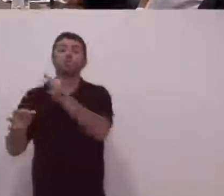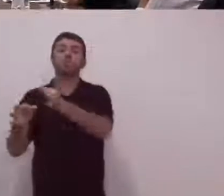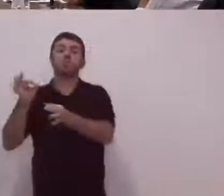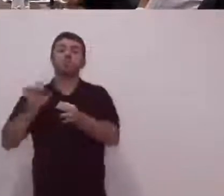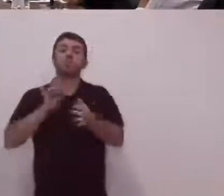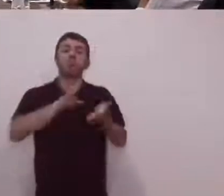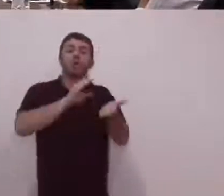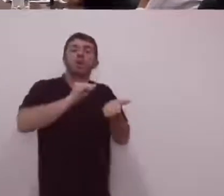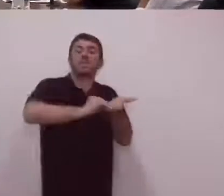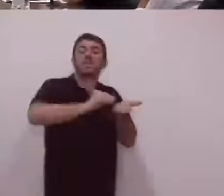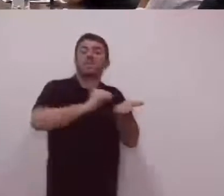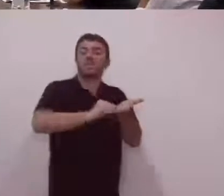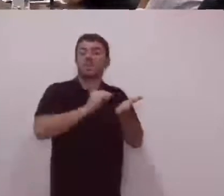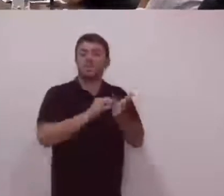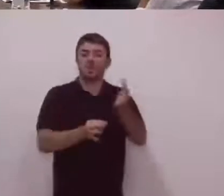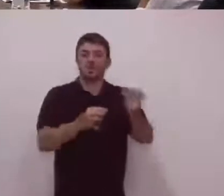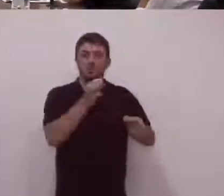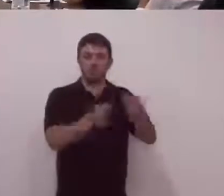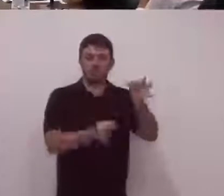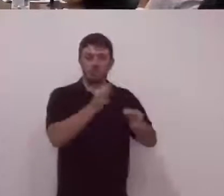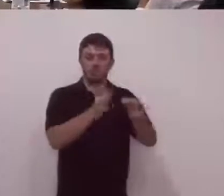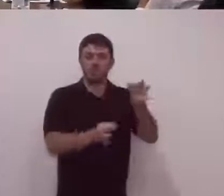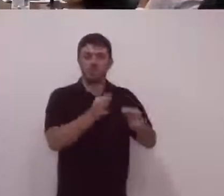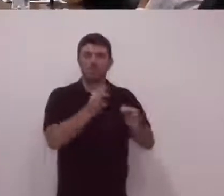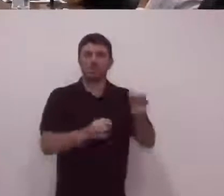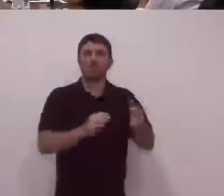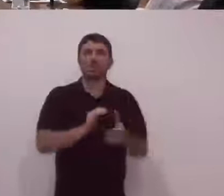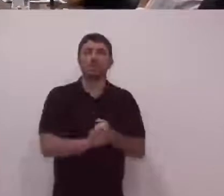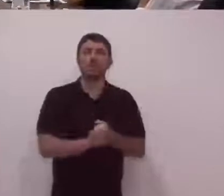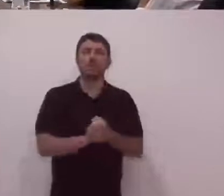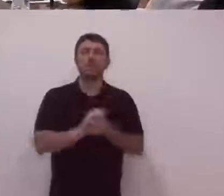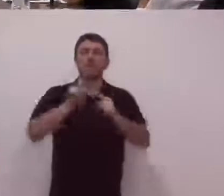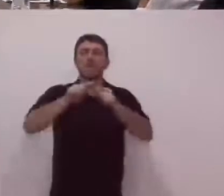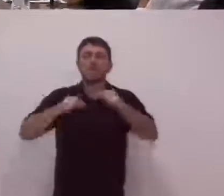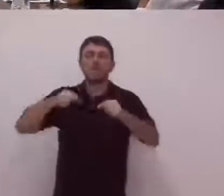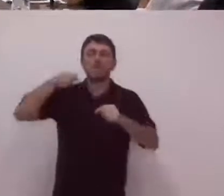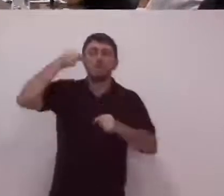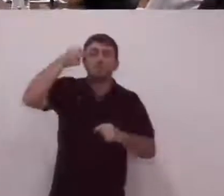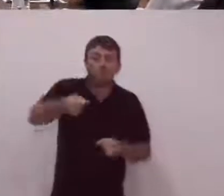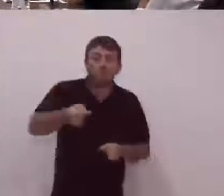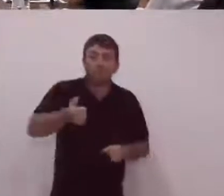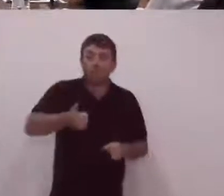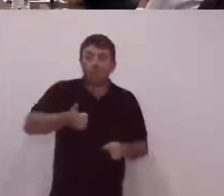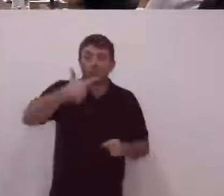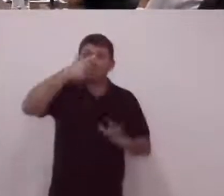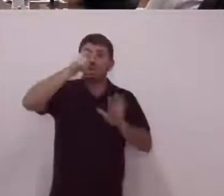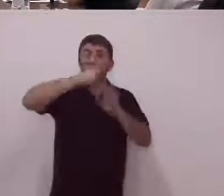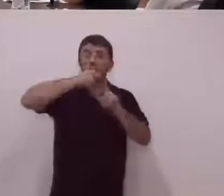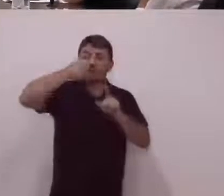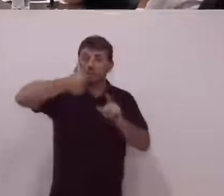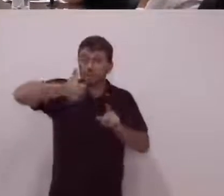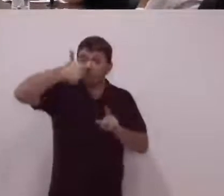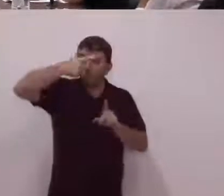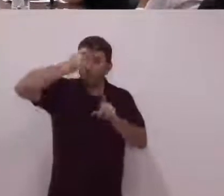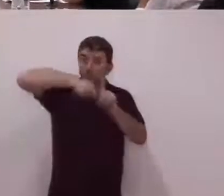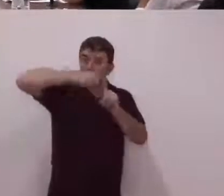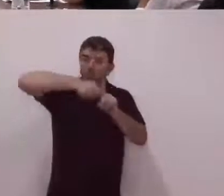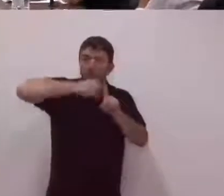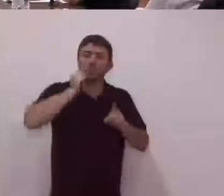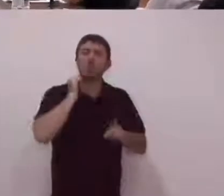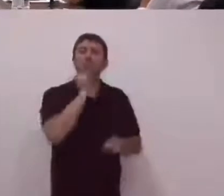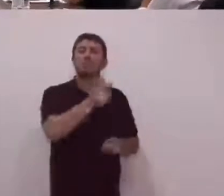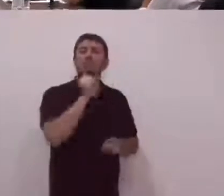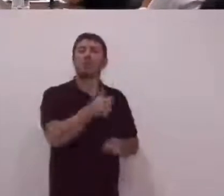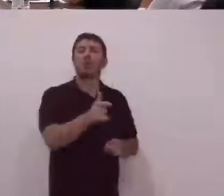negócios jurídicos. No entanto, esse freio só chegou depois de 12 meses de pagamentos irregulares, exceto